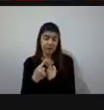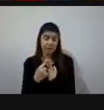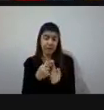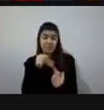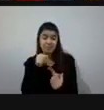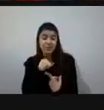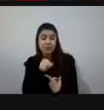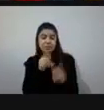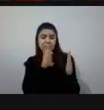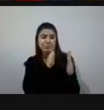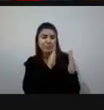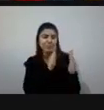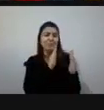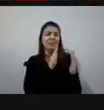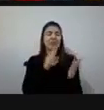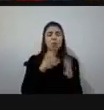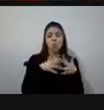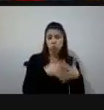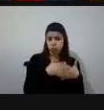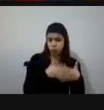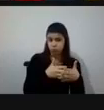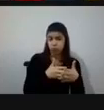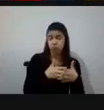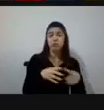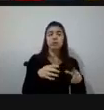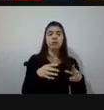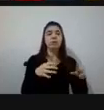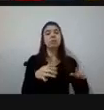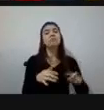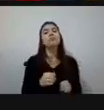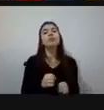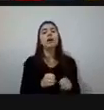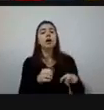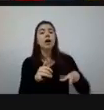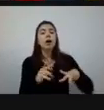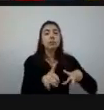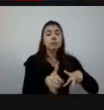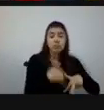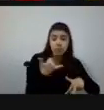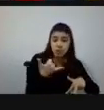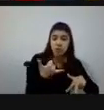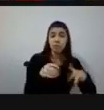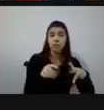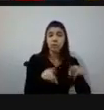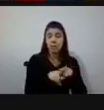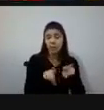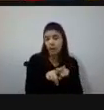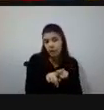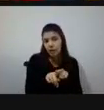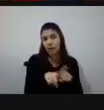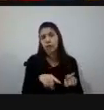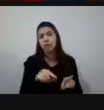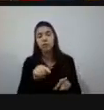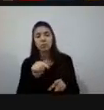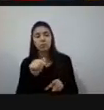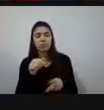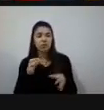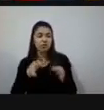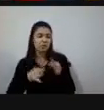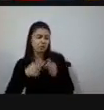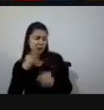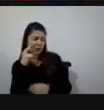vítima, mas também eu acredito que é um ponto de julgamento, né, que as pessoas fazem sobre a